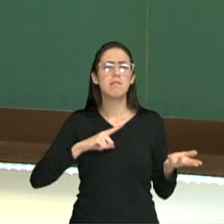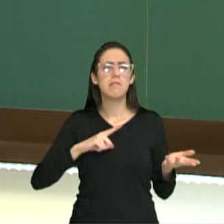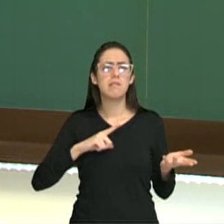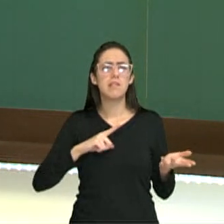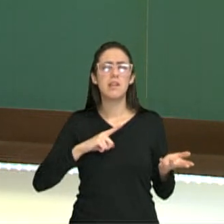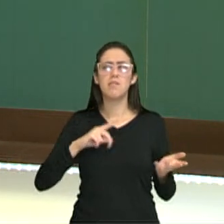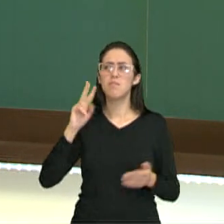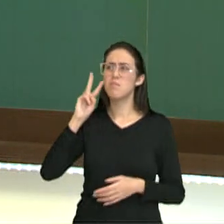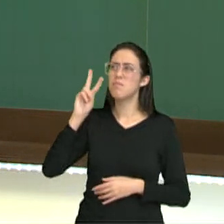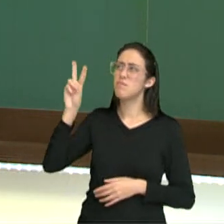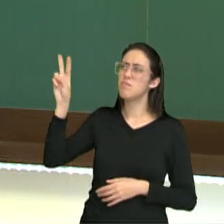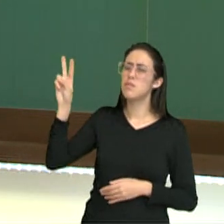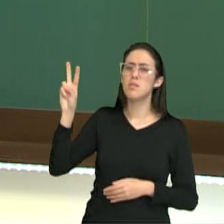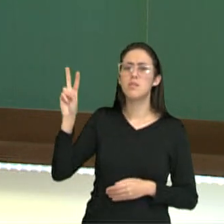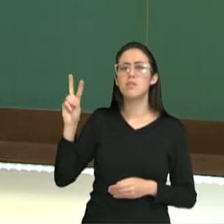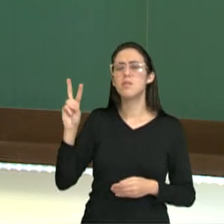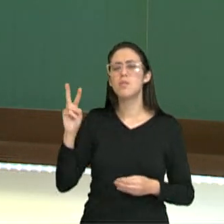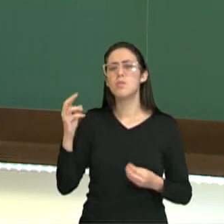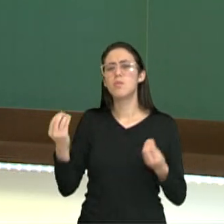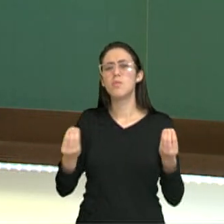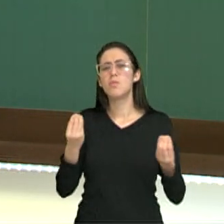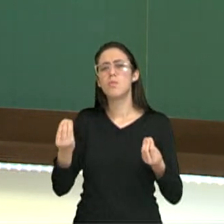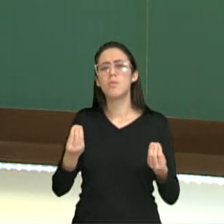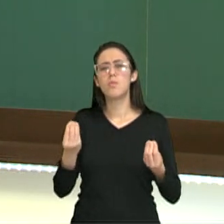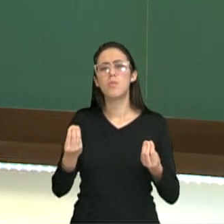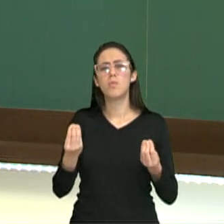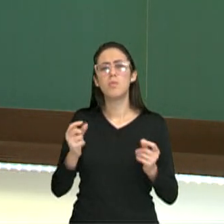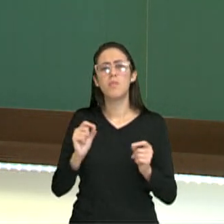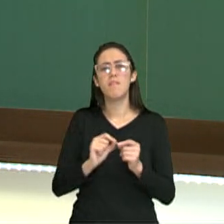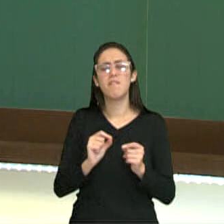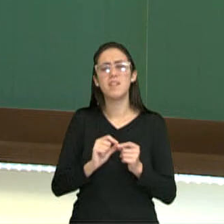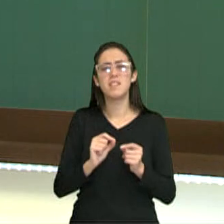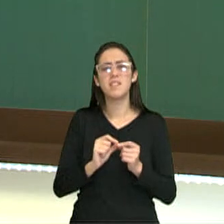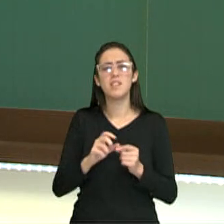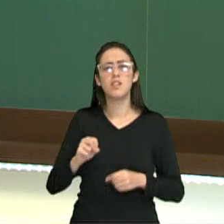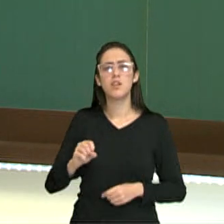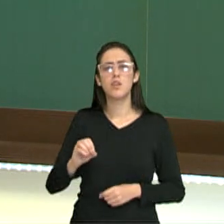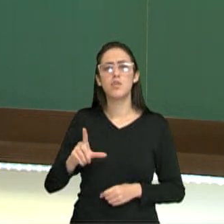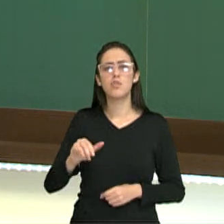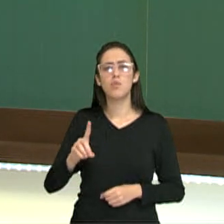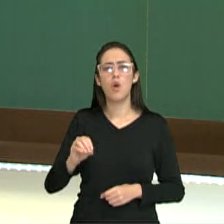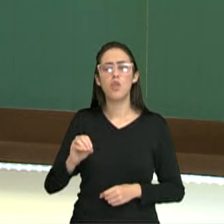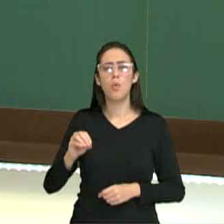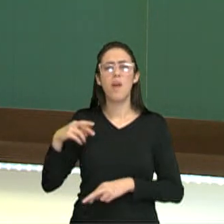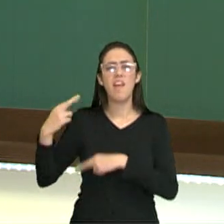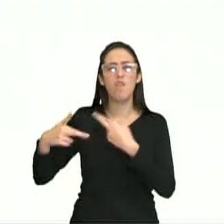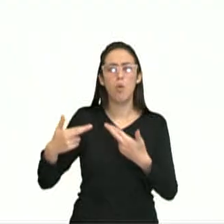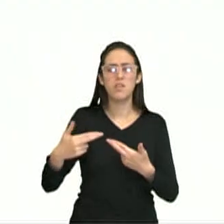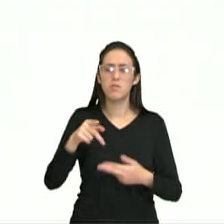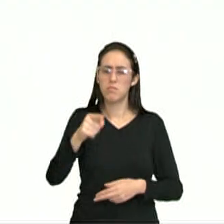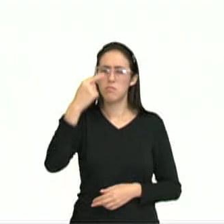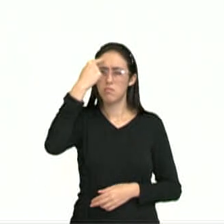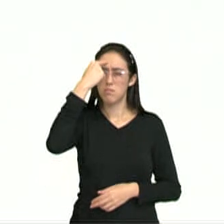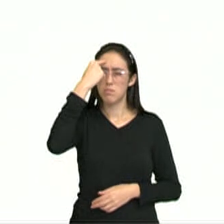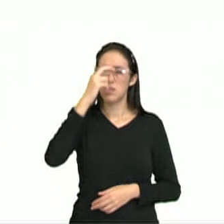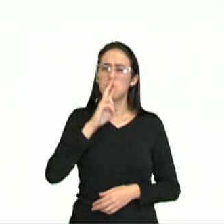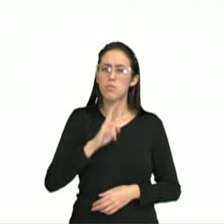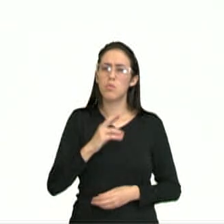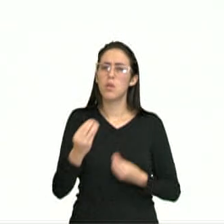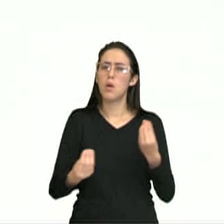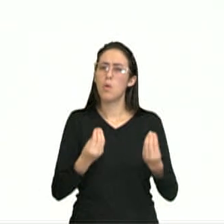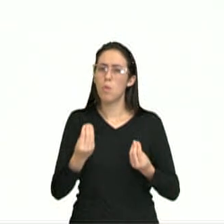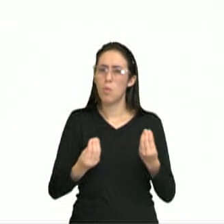que formaria exatamente esse sólido de revolução? Dá um tempinho para vocês pensarem, o que vocês acharam que